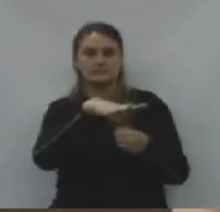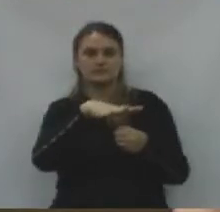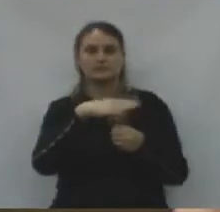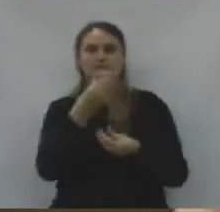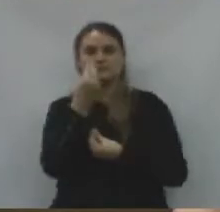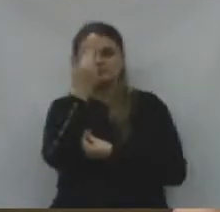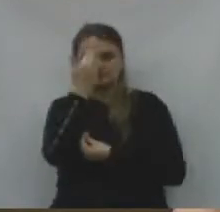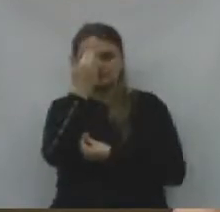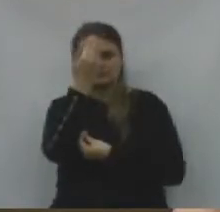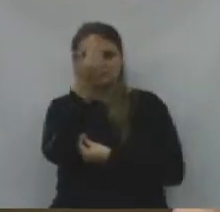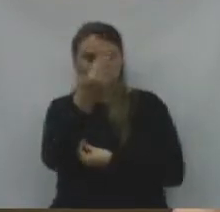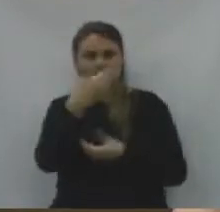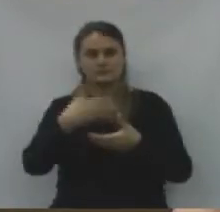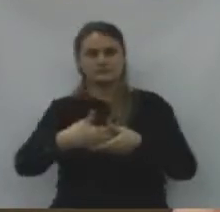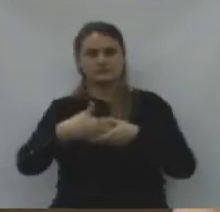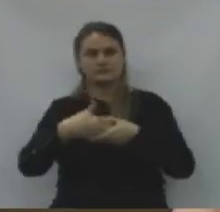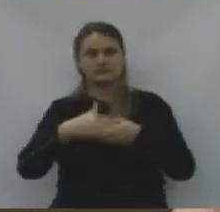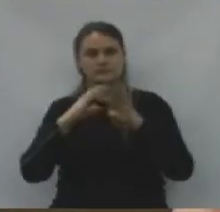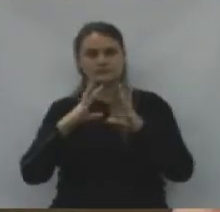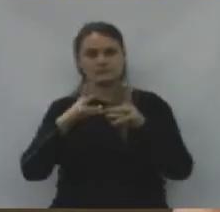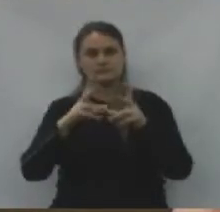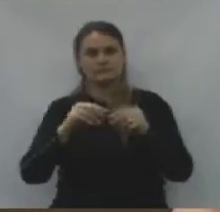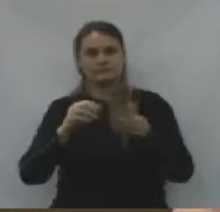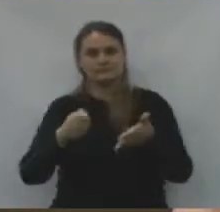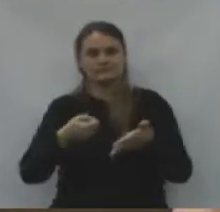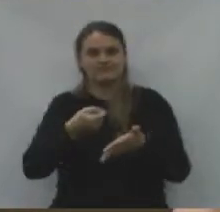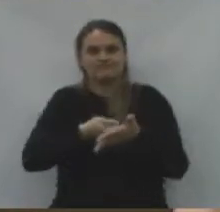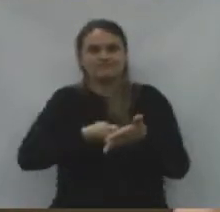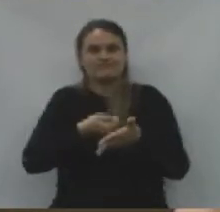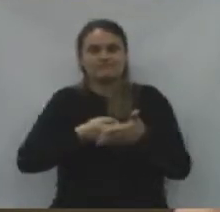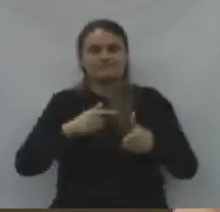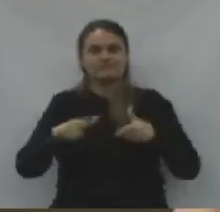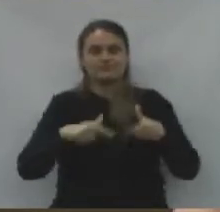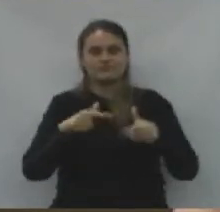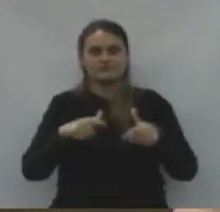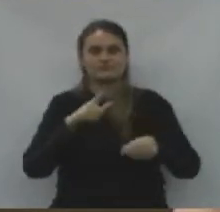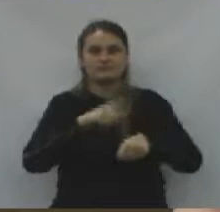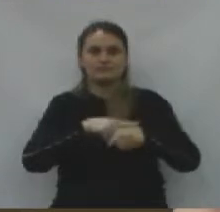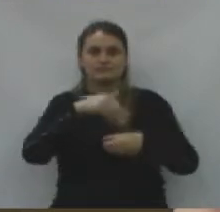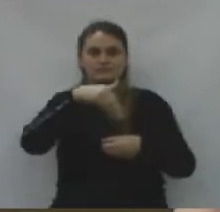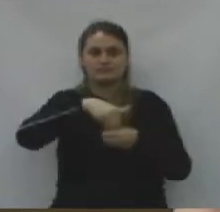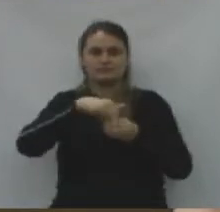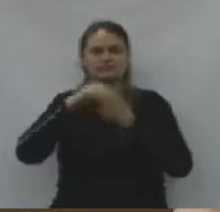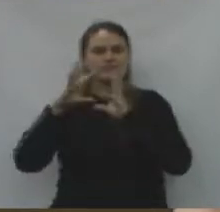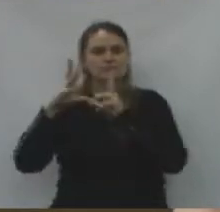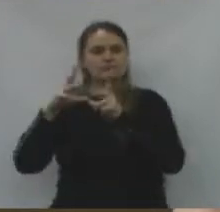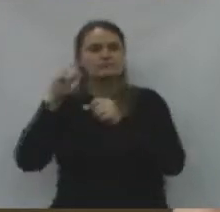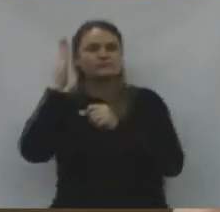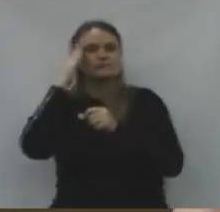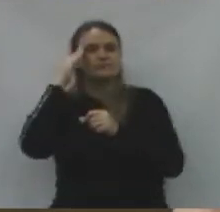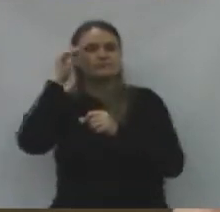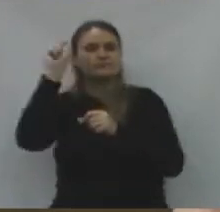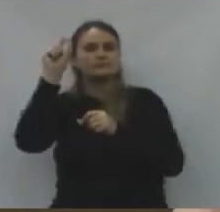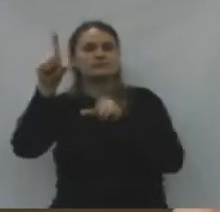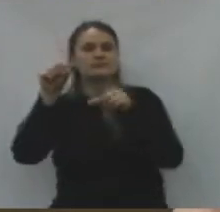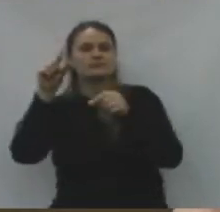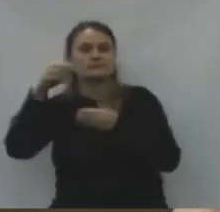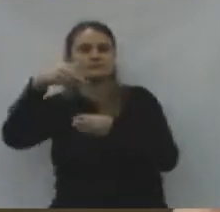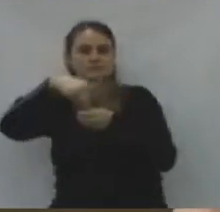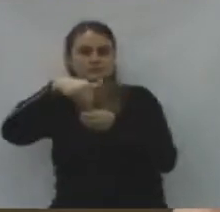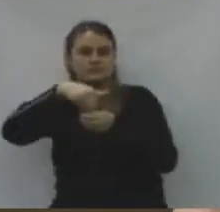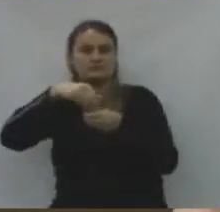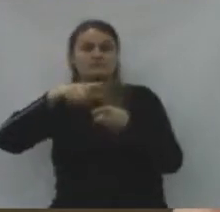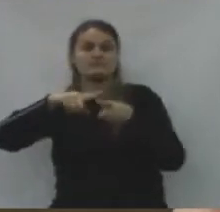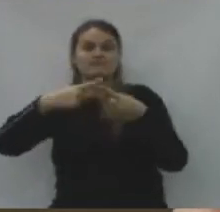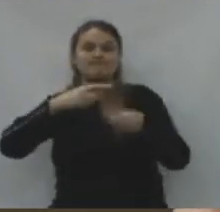nosso muito obrigado e parabéns a todos pelo empenho e força sabemos que no período eleitoral todo mundo sabe para quem vota mas a cobrança tem que ser feita